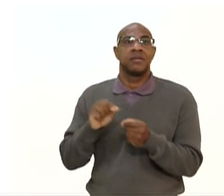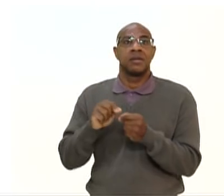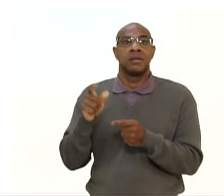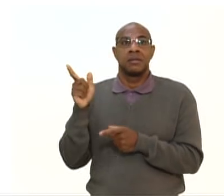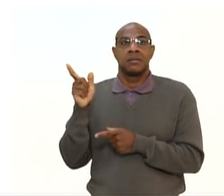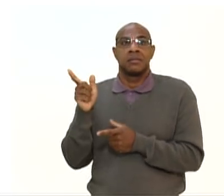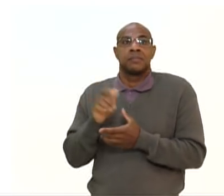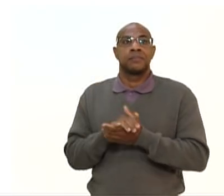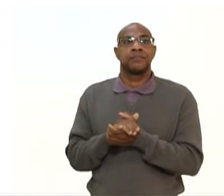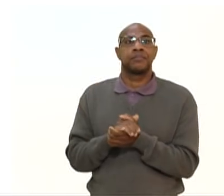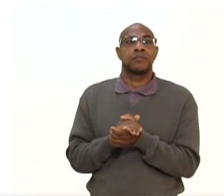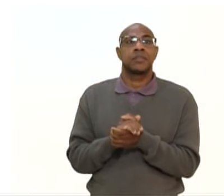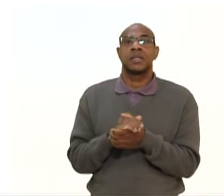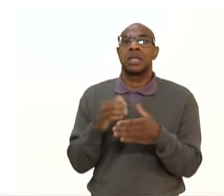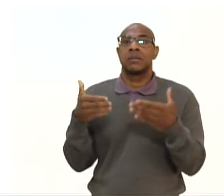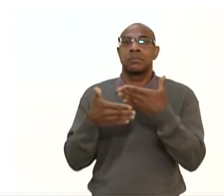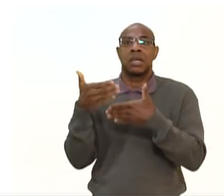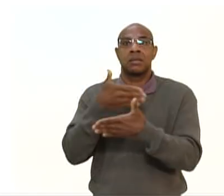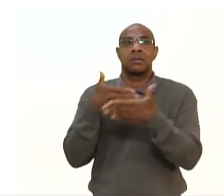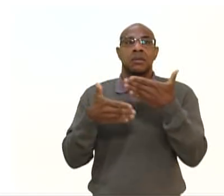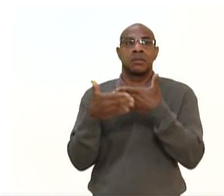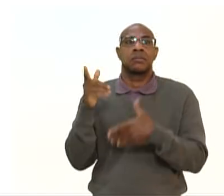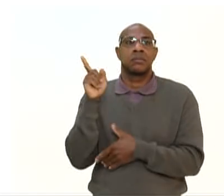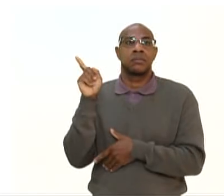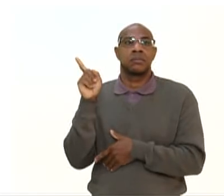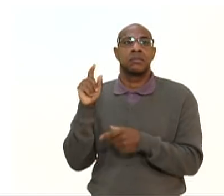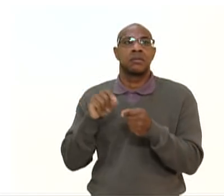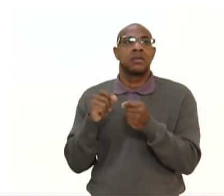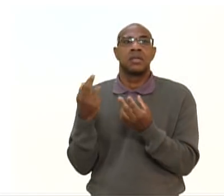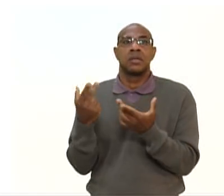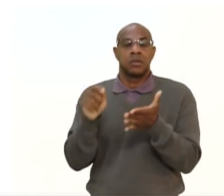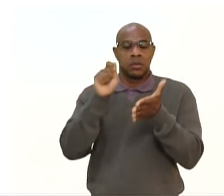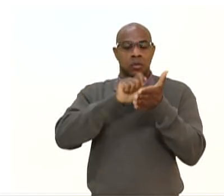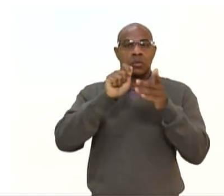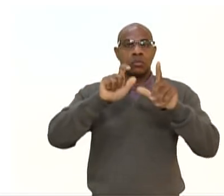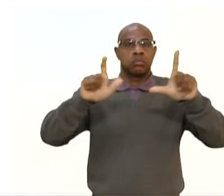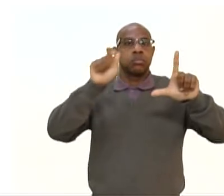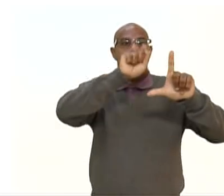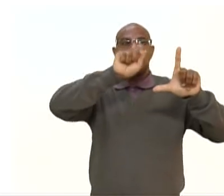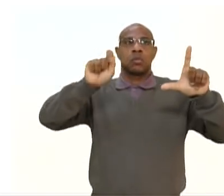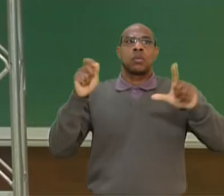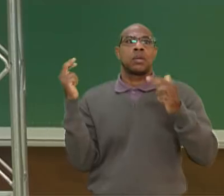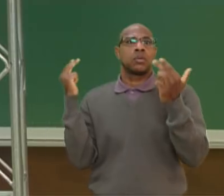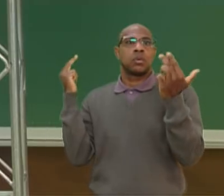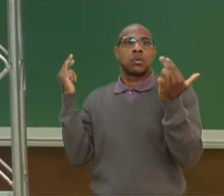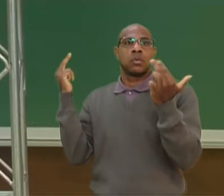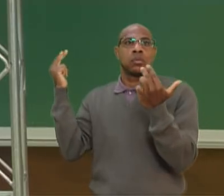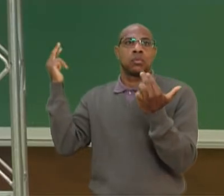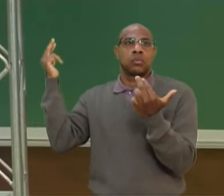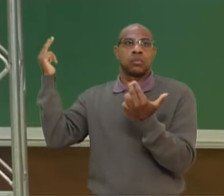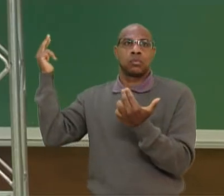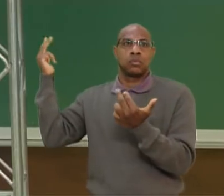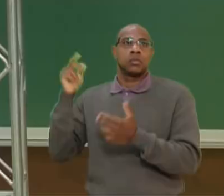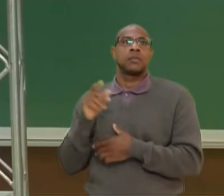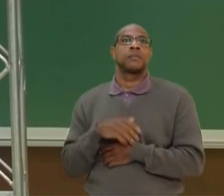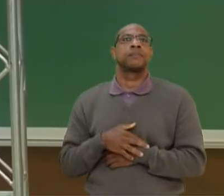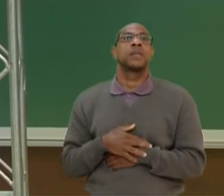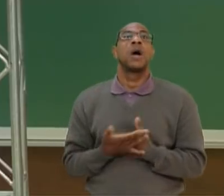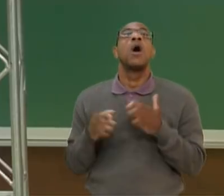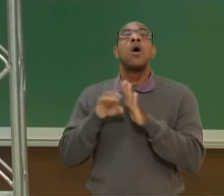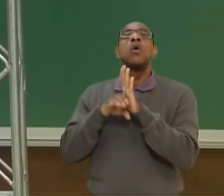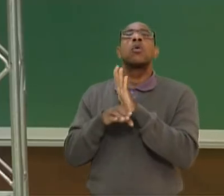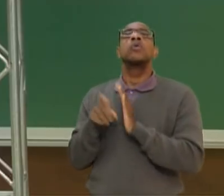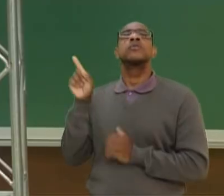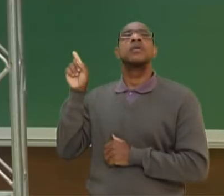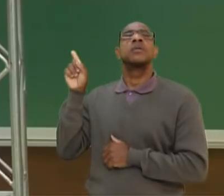pelo Classroom, tá todo resolvidinho igual eu fiz no quadro aqui. Agora é aquele conceito que eu falei.